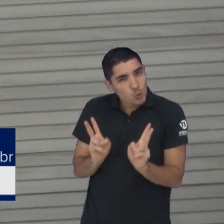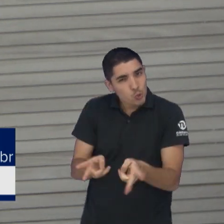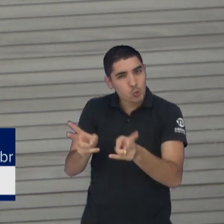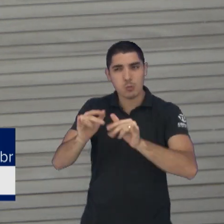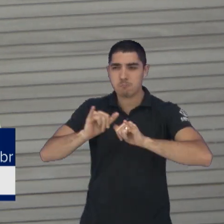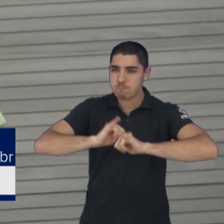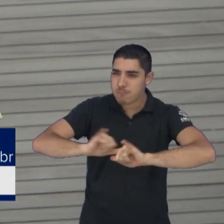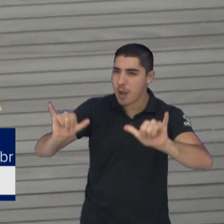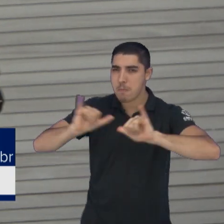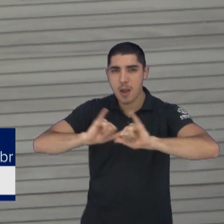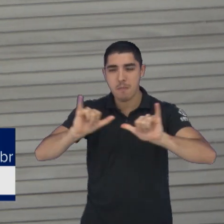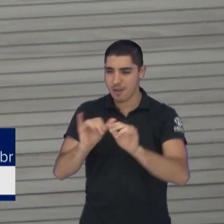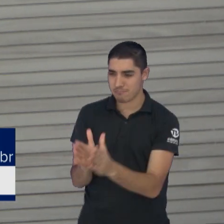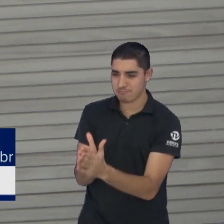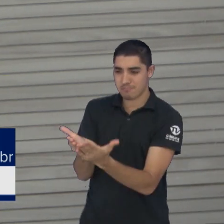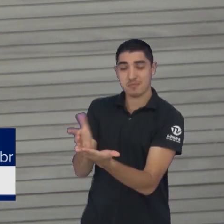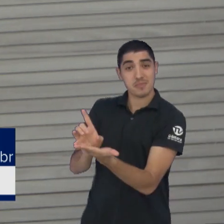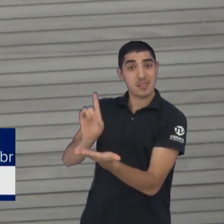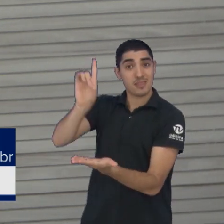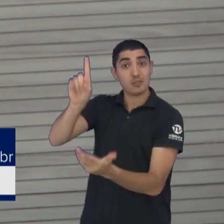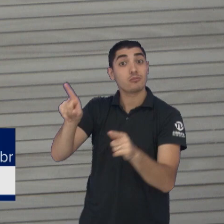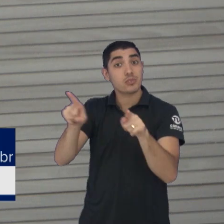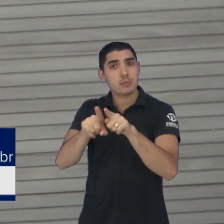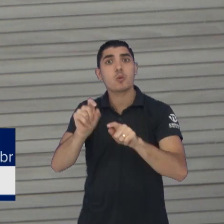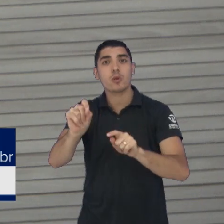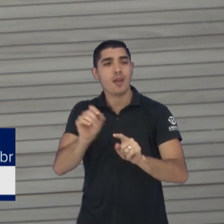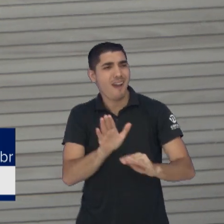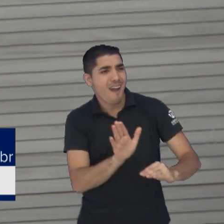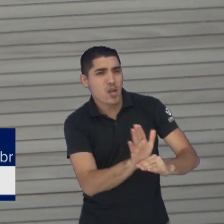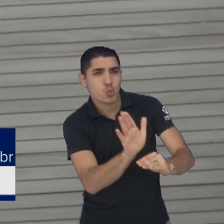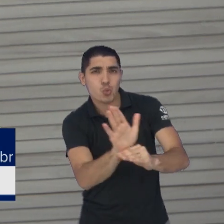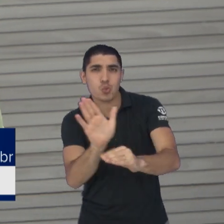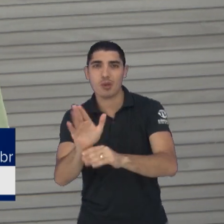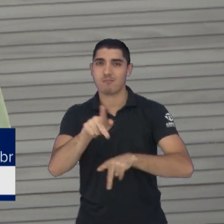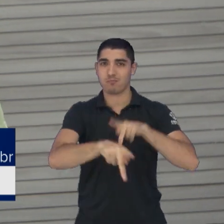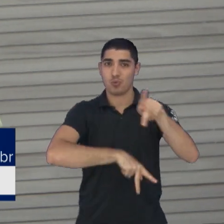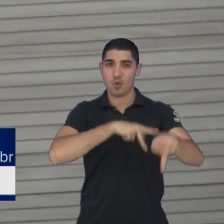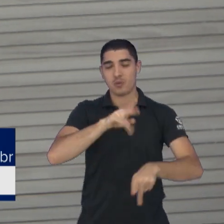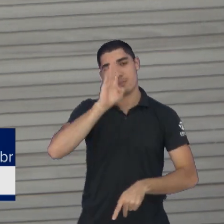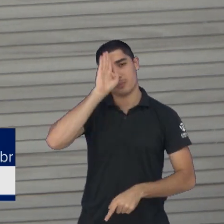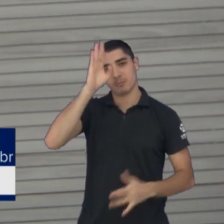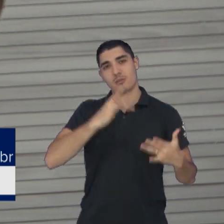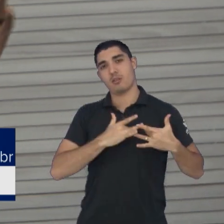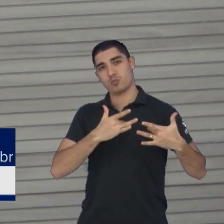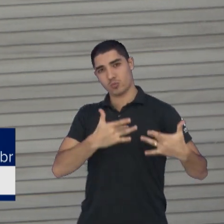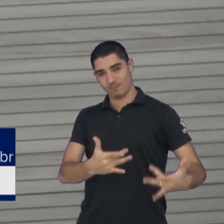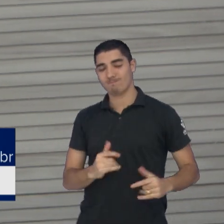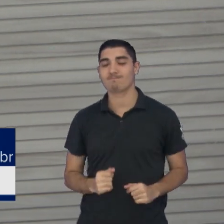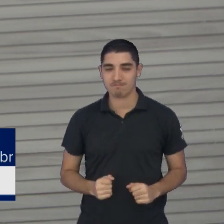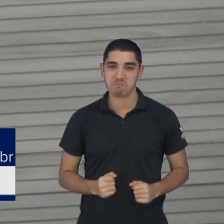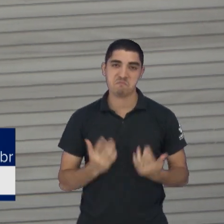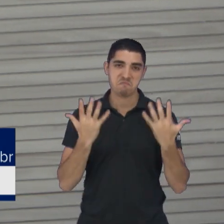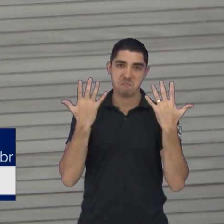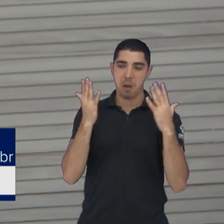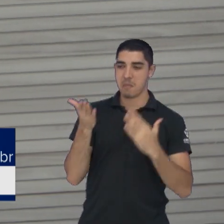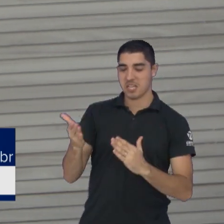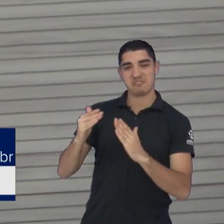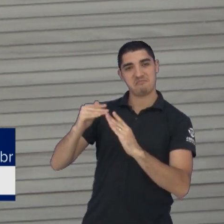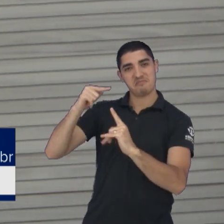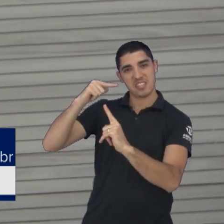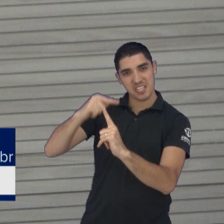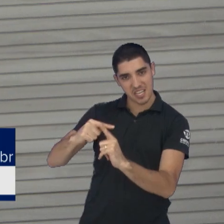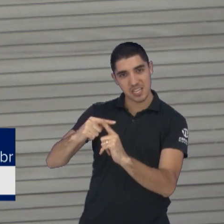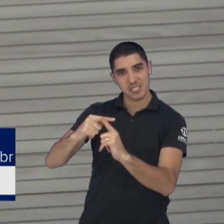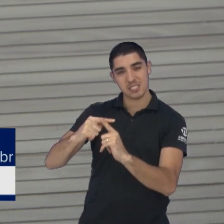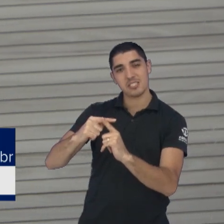para as pessoas, de socorro muitas vezes e também de solidariedade. Então, parabéns à paróquia Espírito